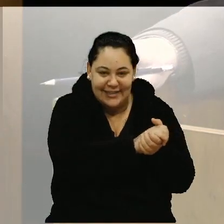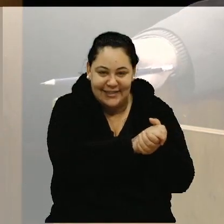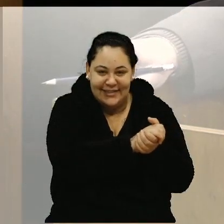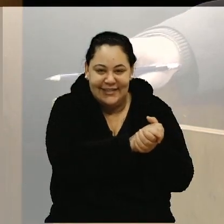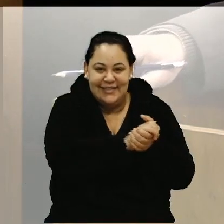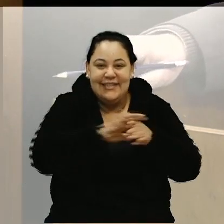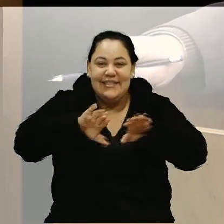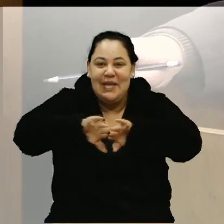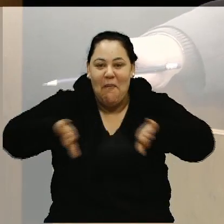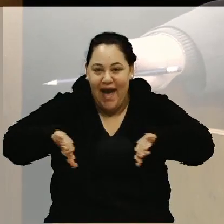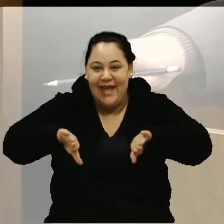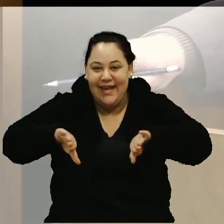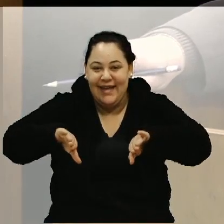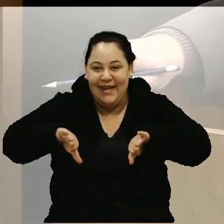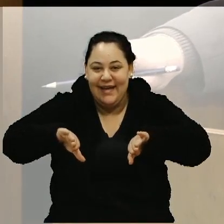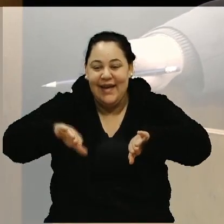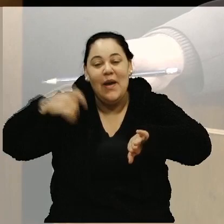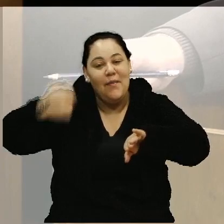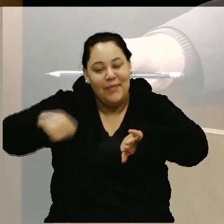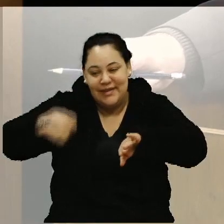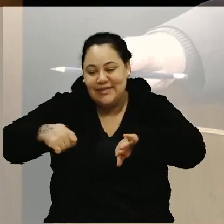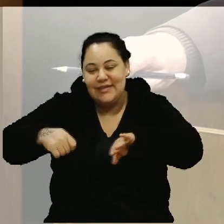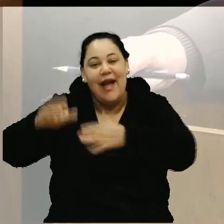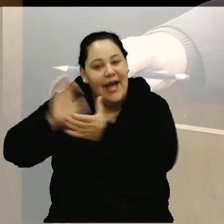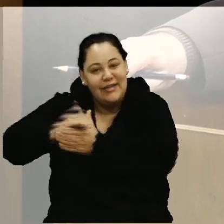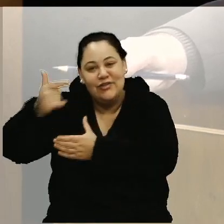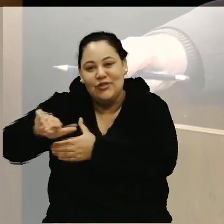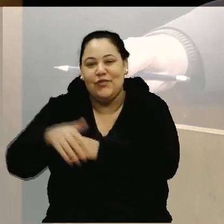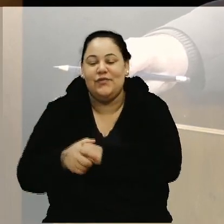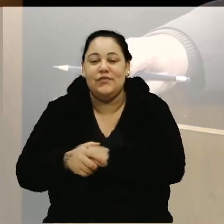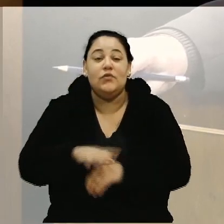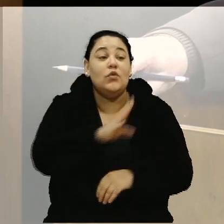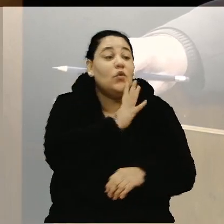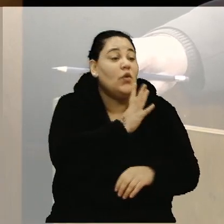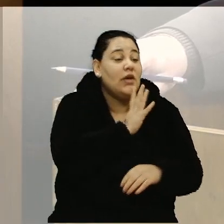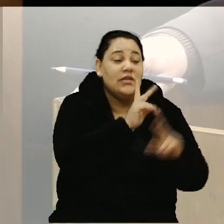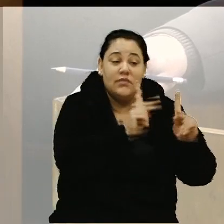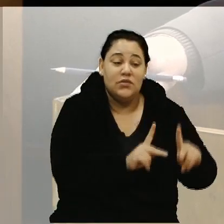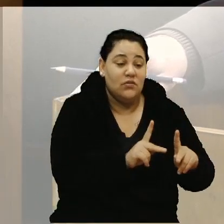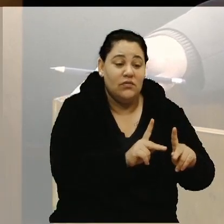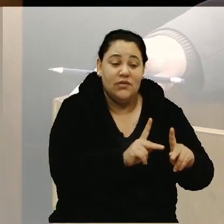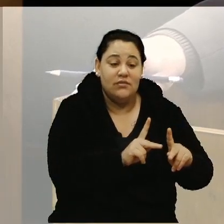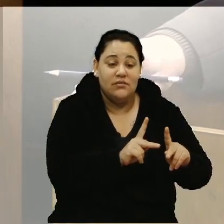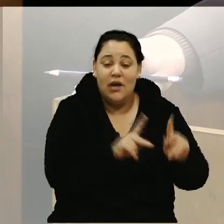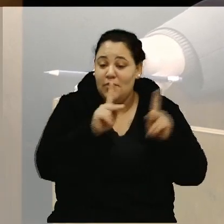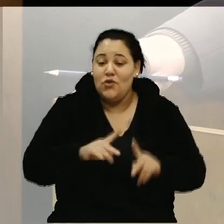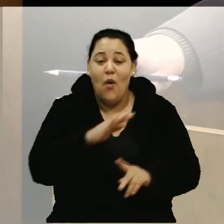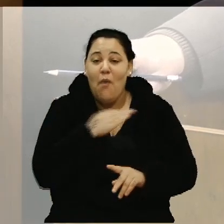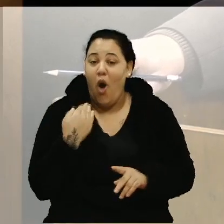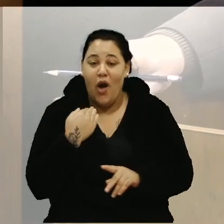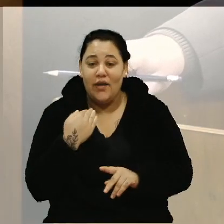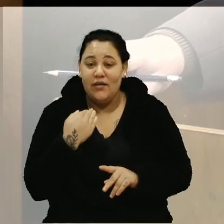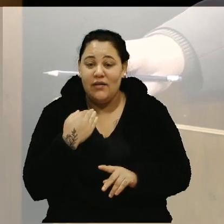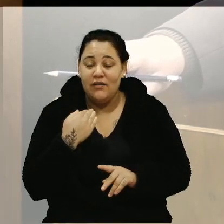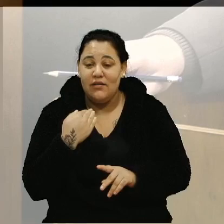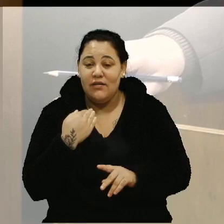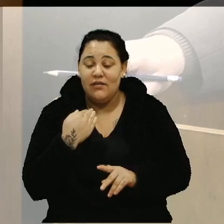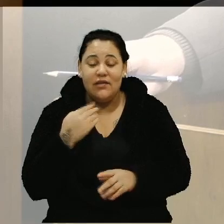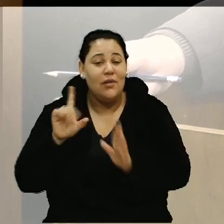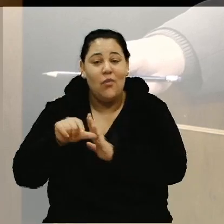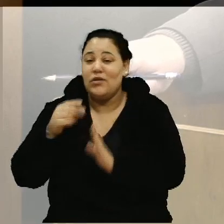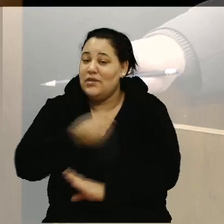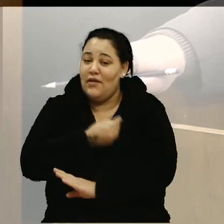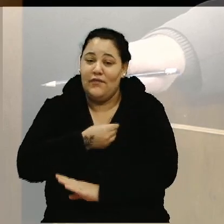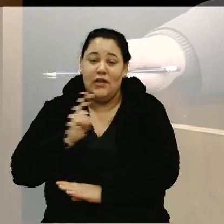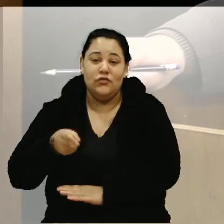vida. Você conhece uma pessoa, vai num velório e a vida segue. A nossa vida é um constante construir, destruir